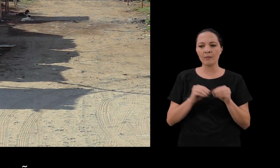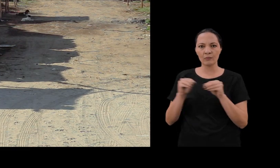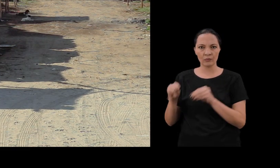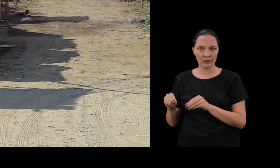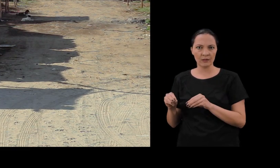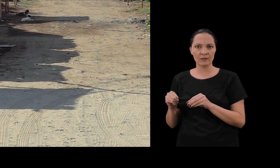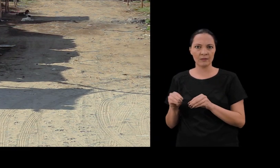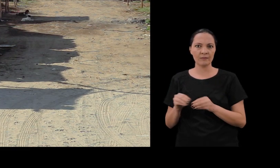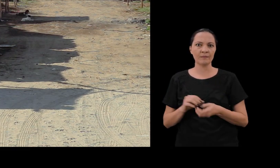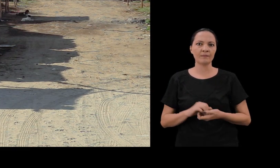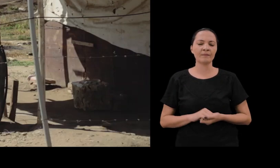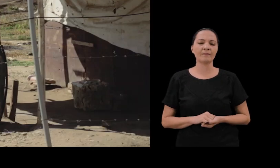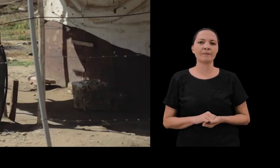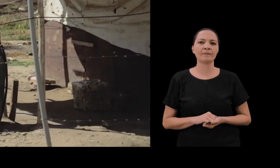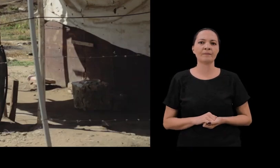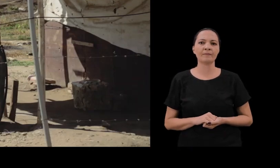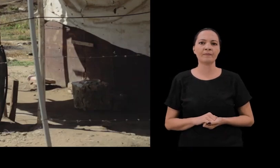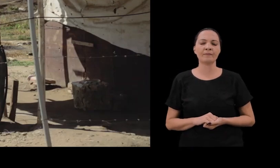STF.